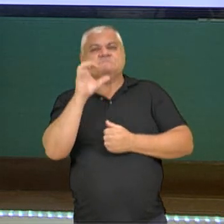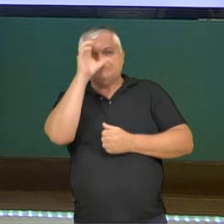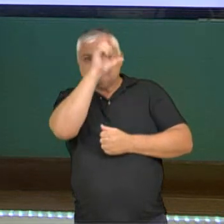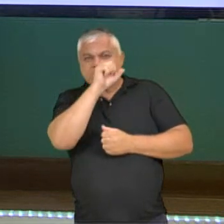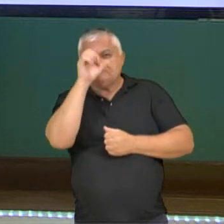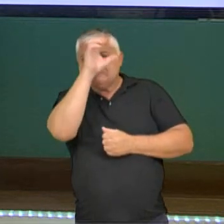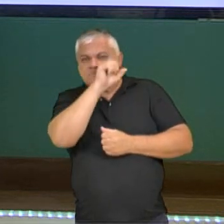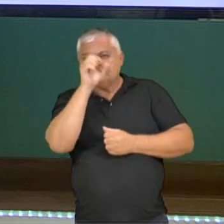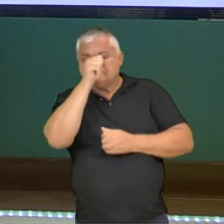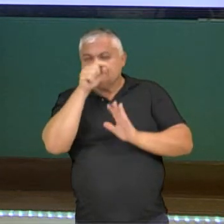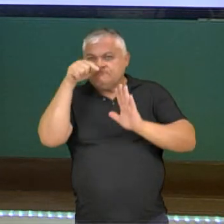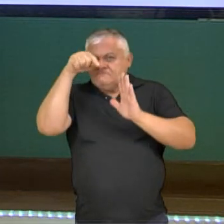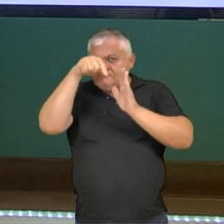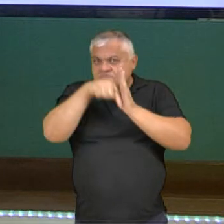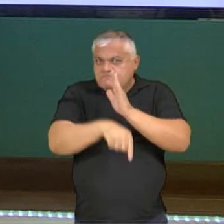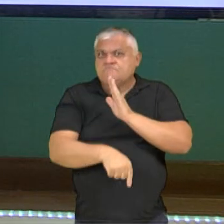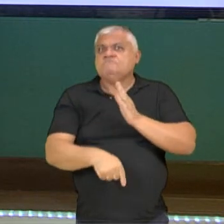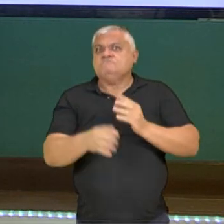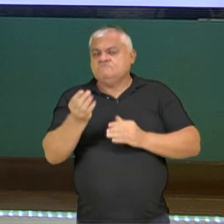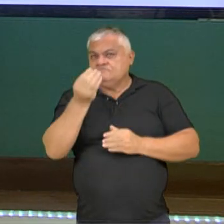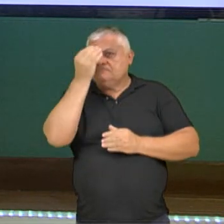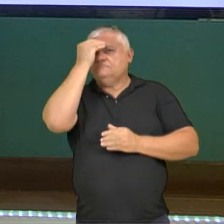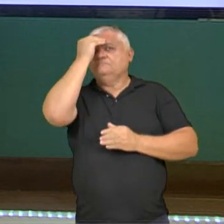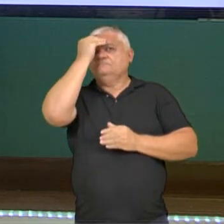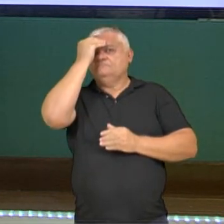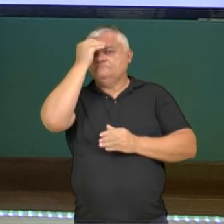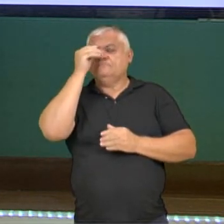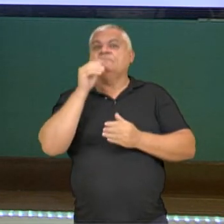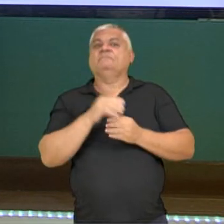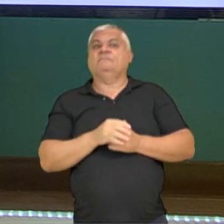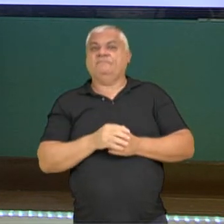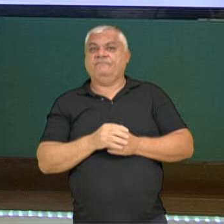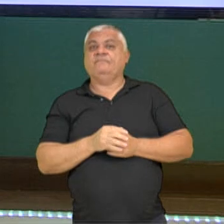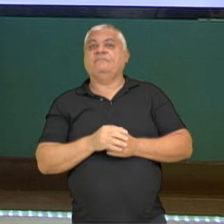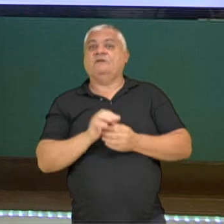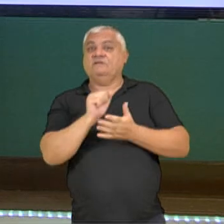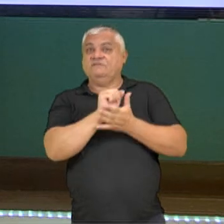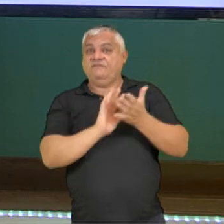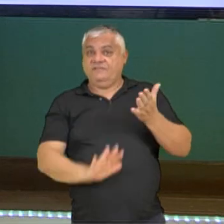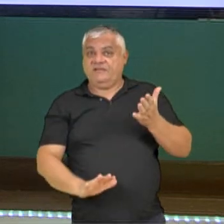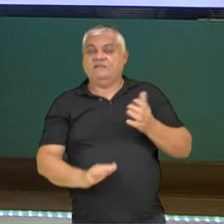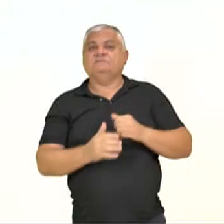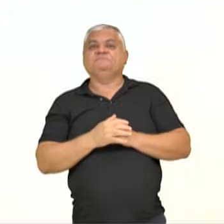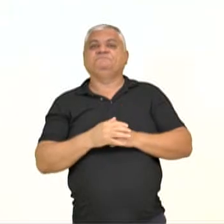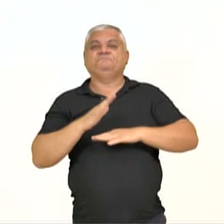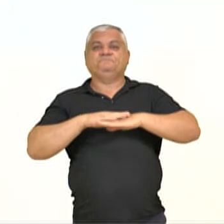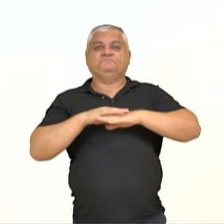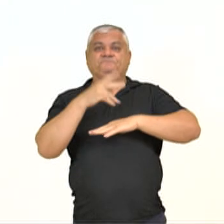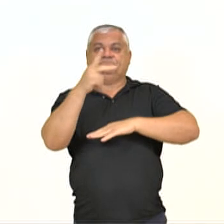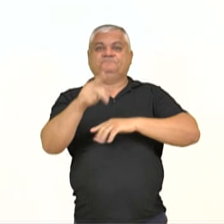e aprofundar e fixar esse conhecimento com esta atividade. Mãos à obra.